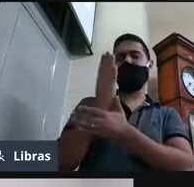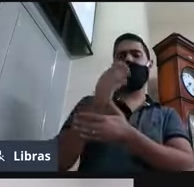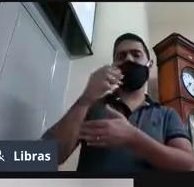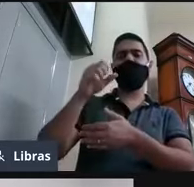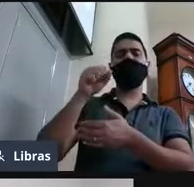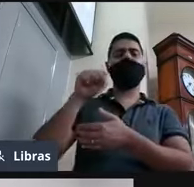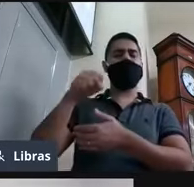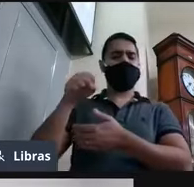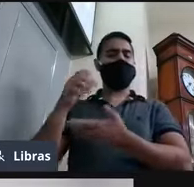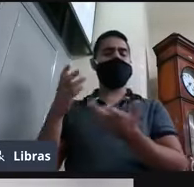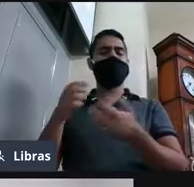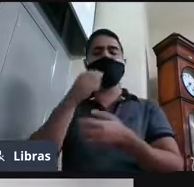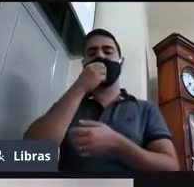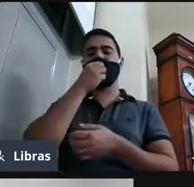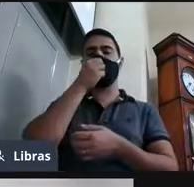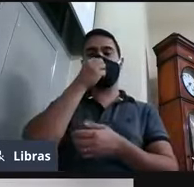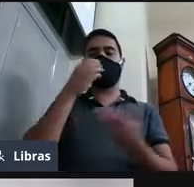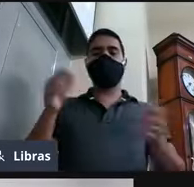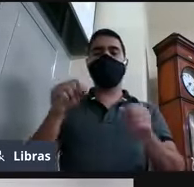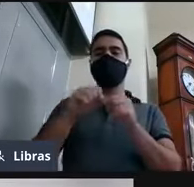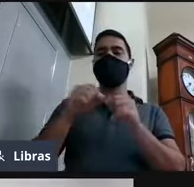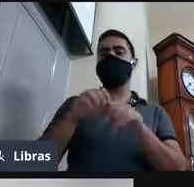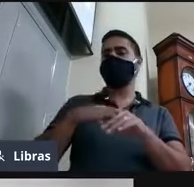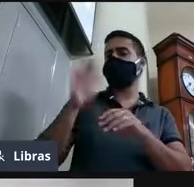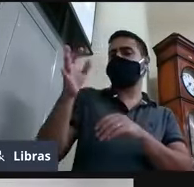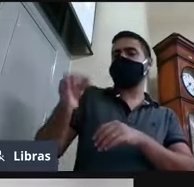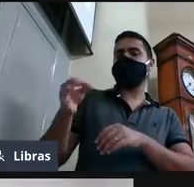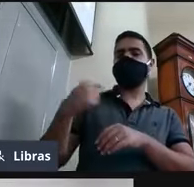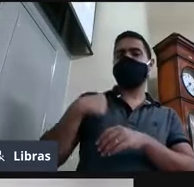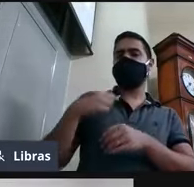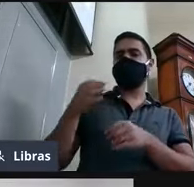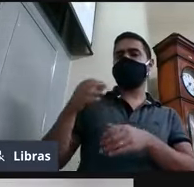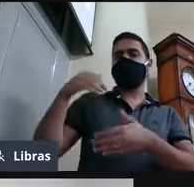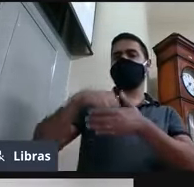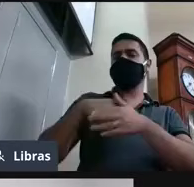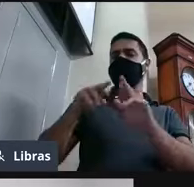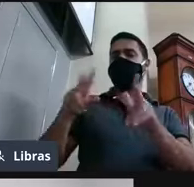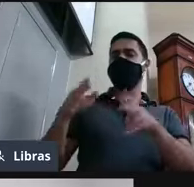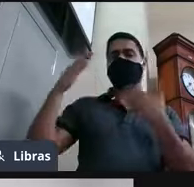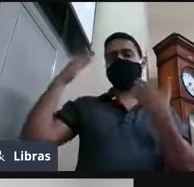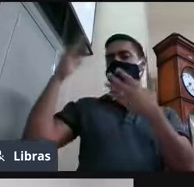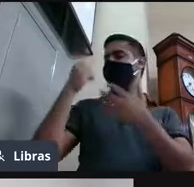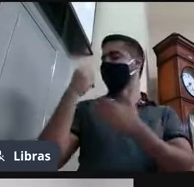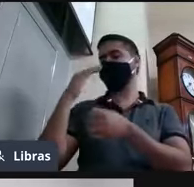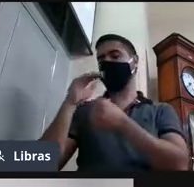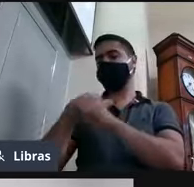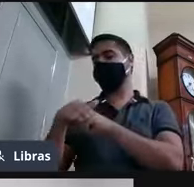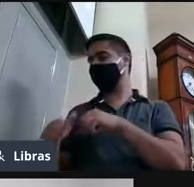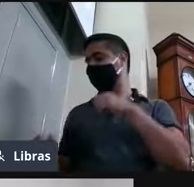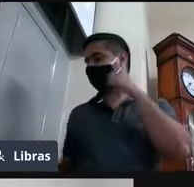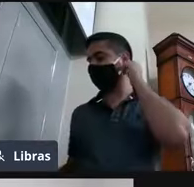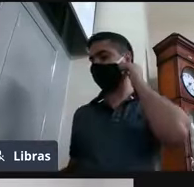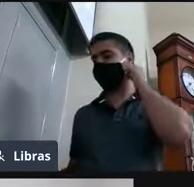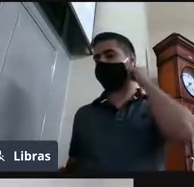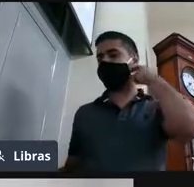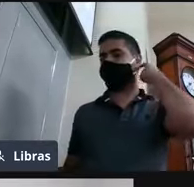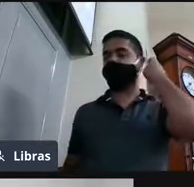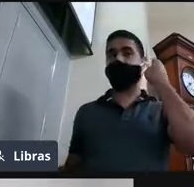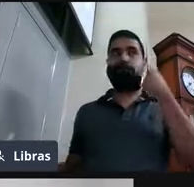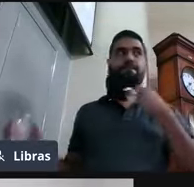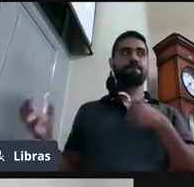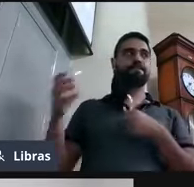que está fazendo mais certo, eu vou votar contra ele? Obrigado, boa noite a todos.